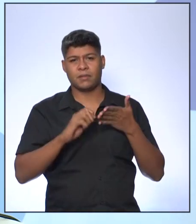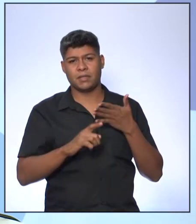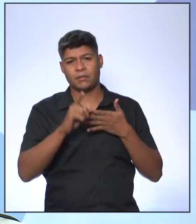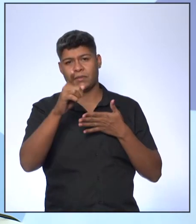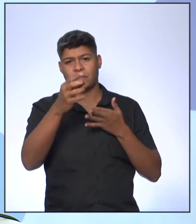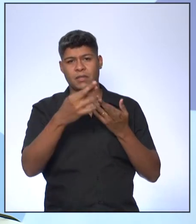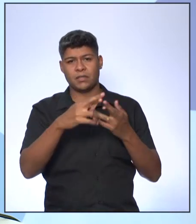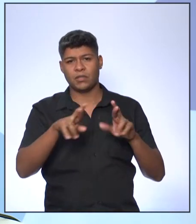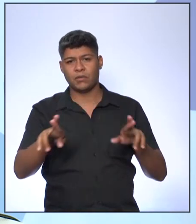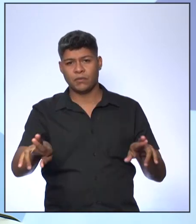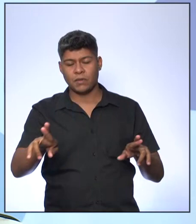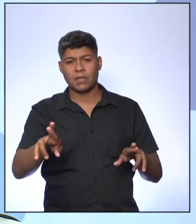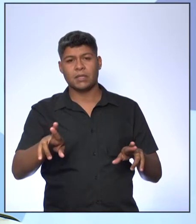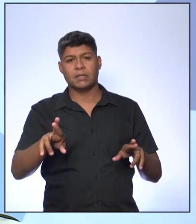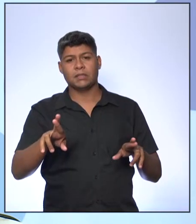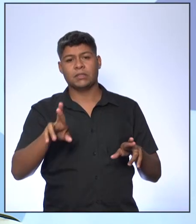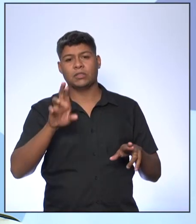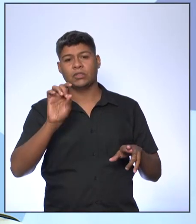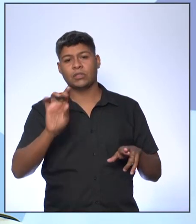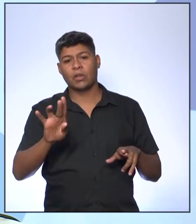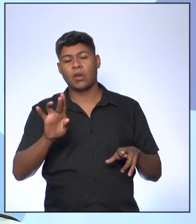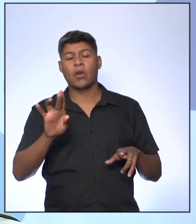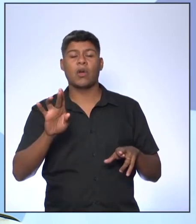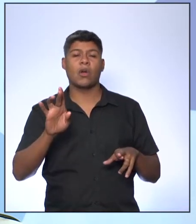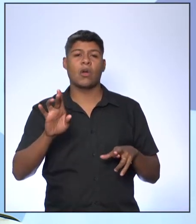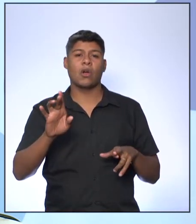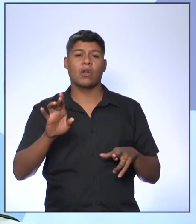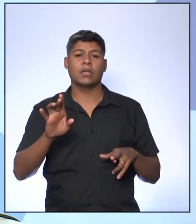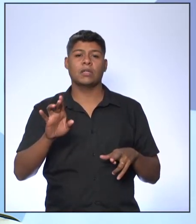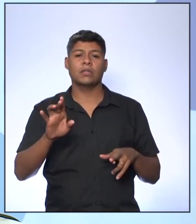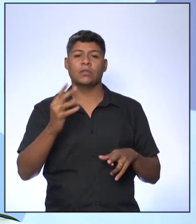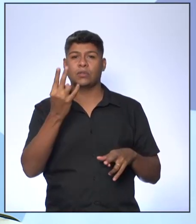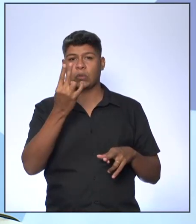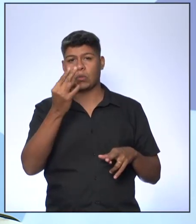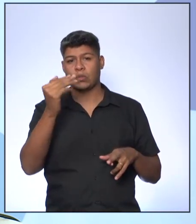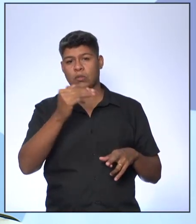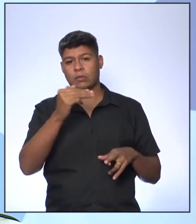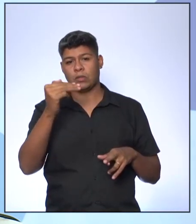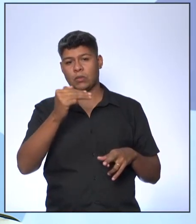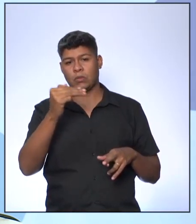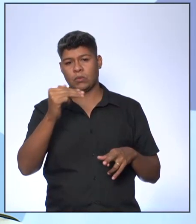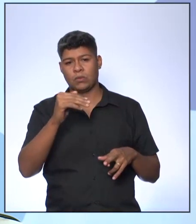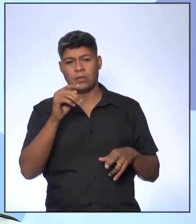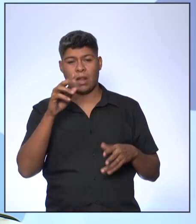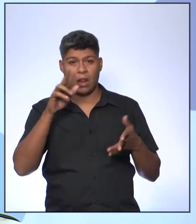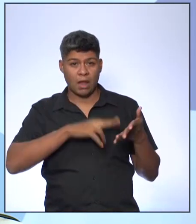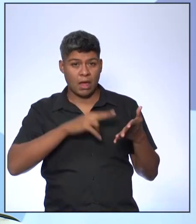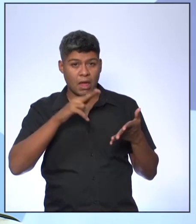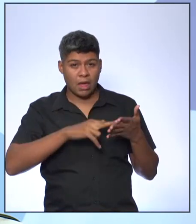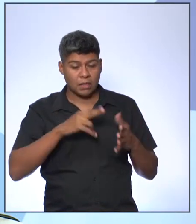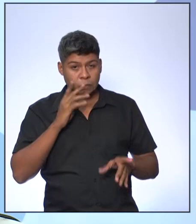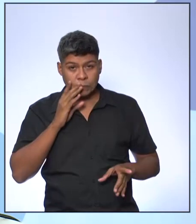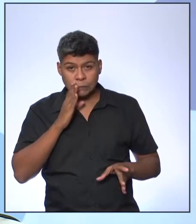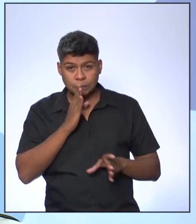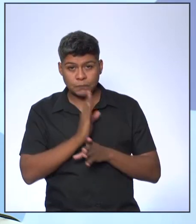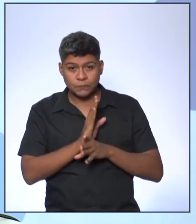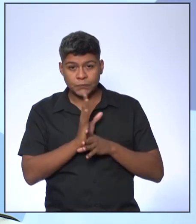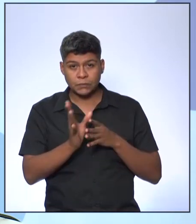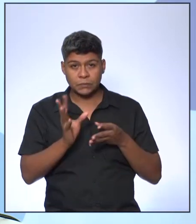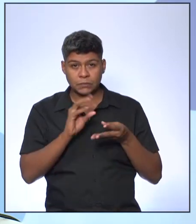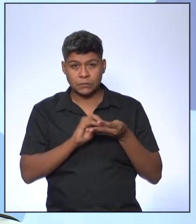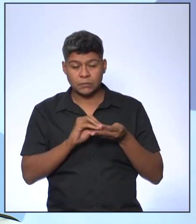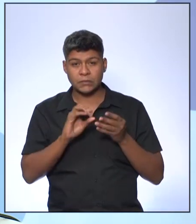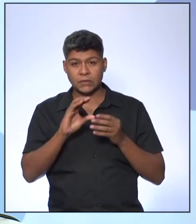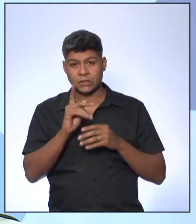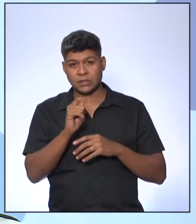você resolver, só que eu vou te dar apenas 2 minutos. Você vai ler, identificar e você vai colocar no